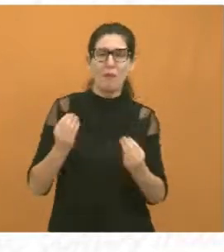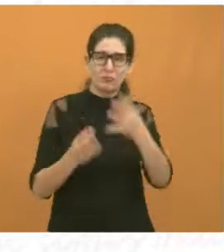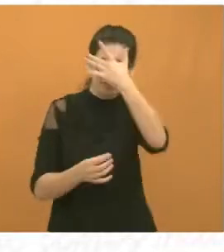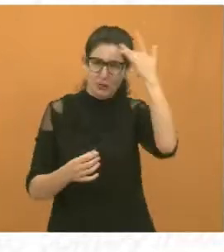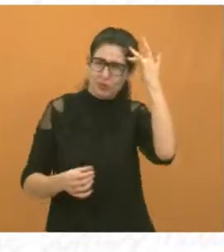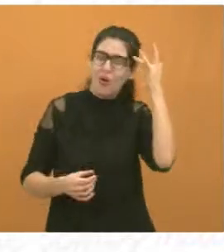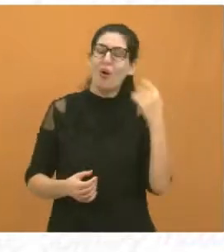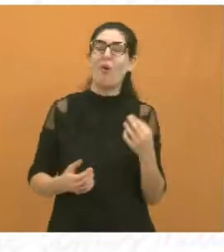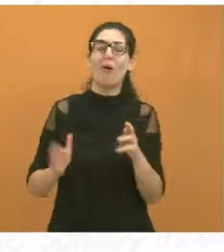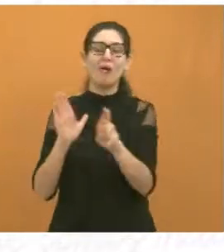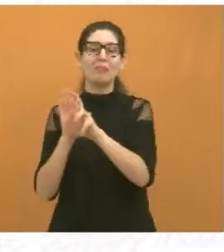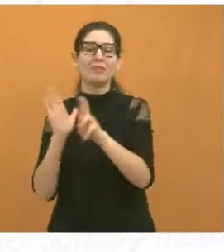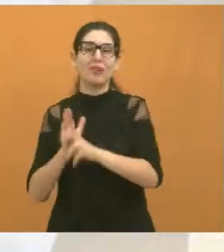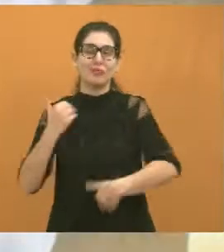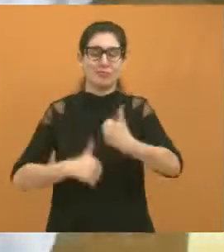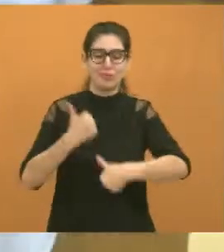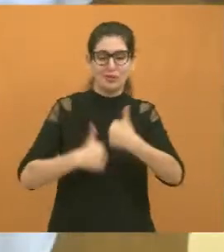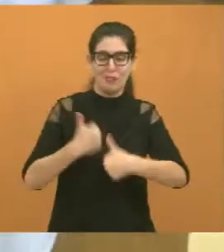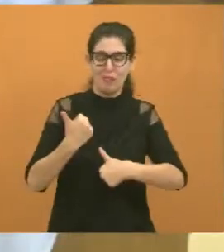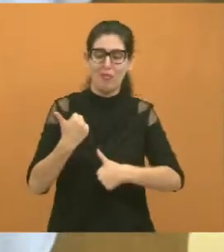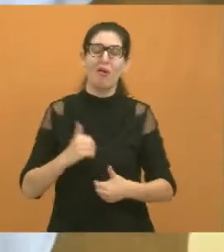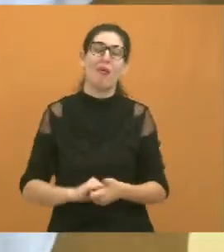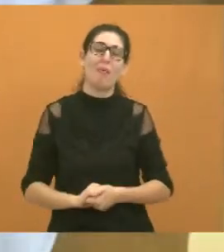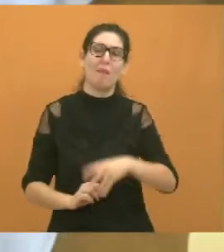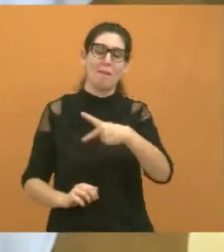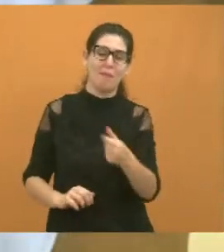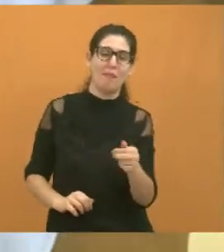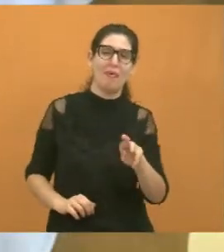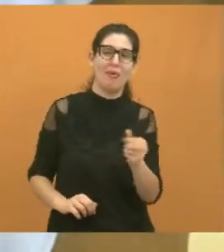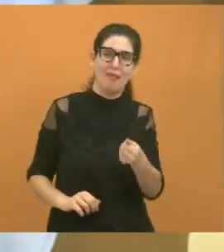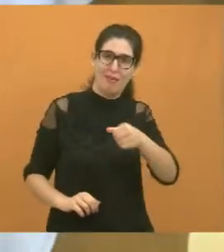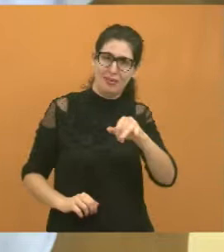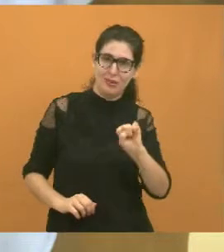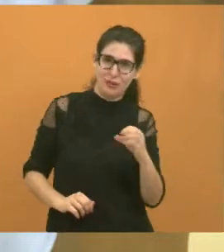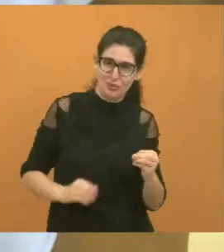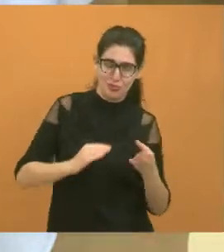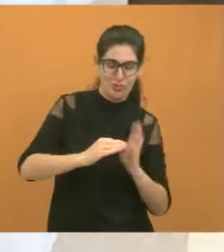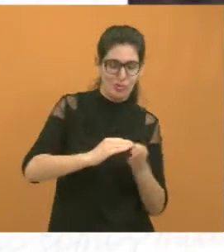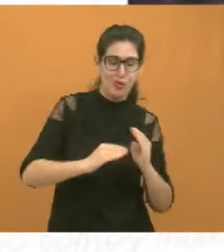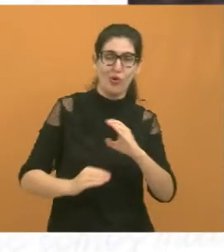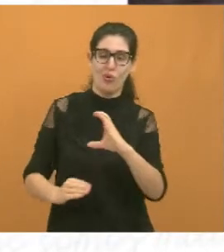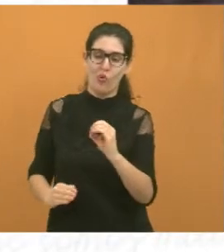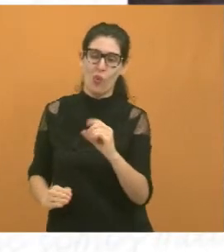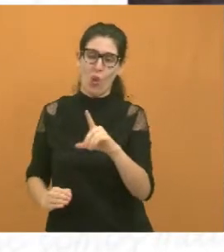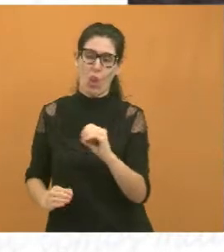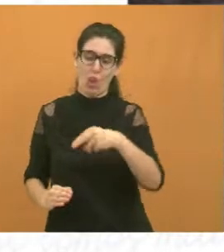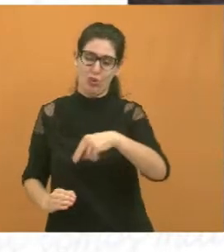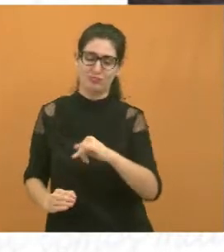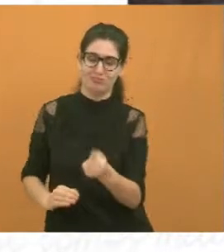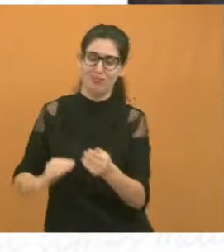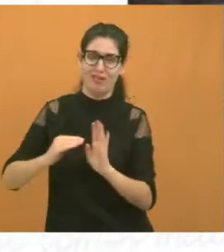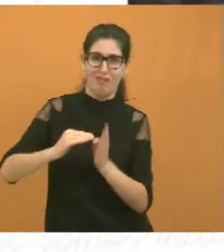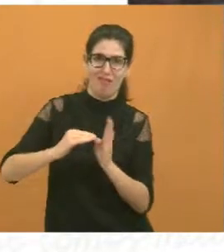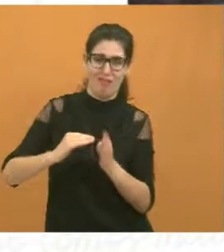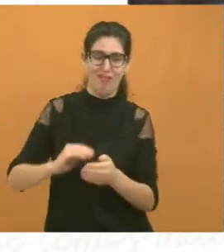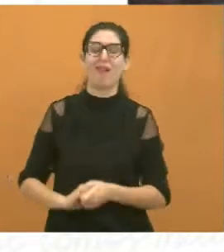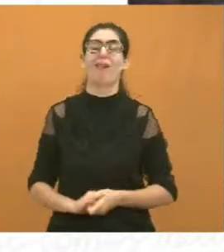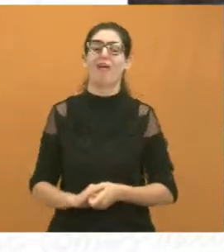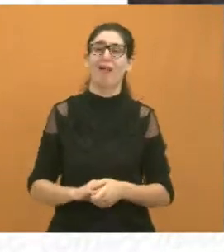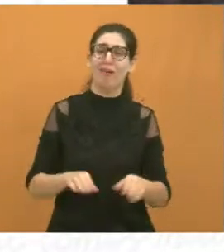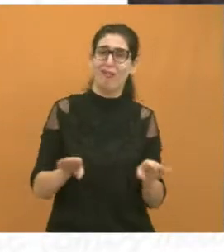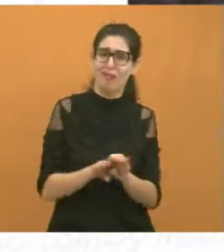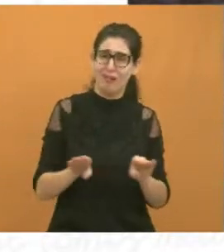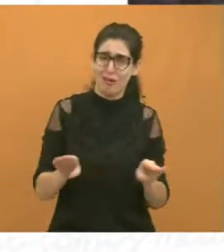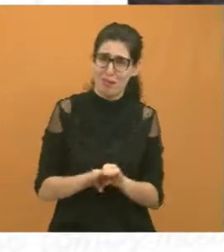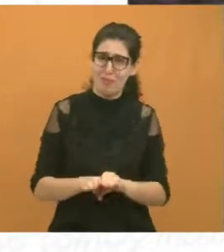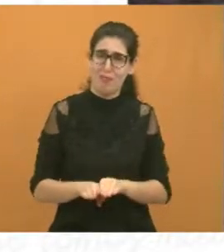futebol, representantes do bairro Jardim Paraíso e do Jardim Colônia, lideranças do bairro, presidentes ali da